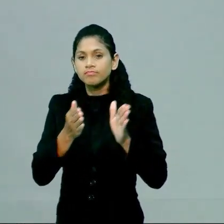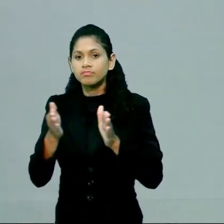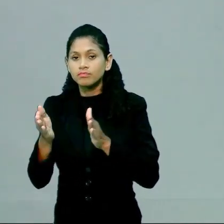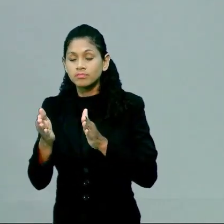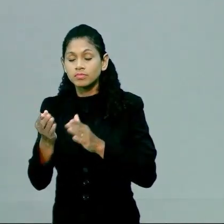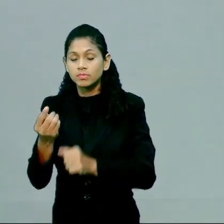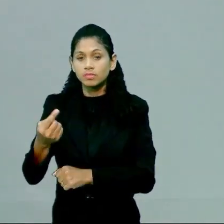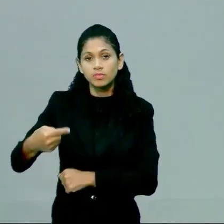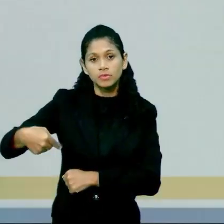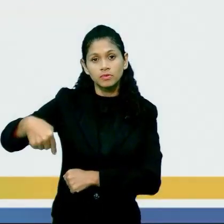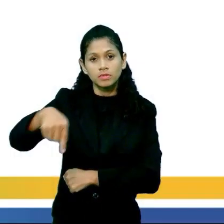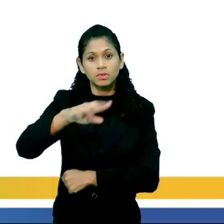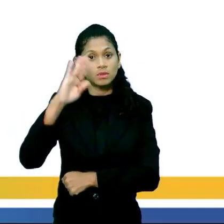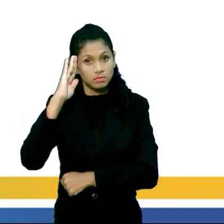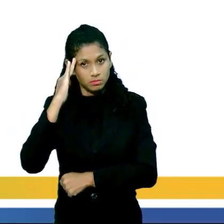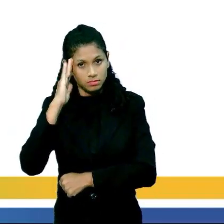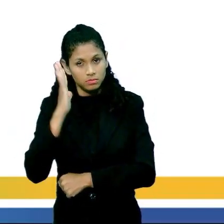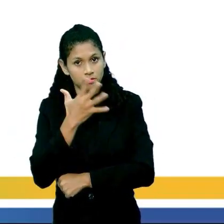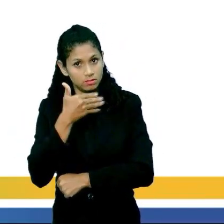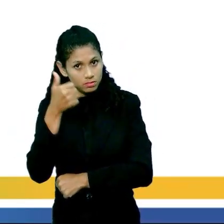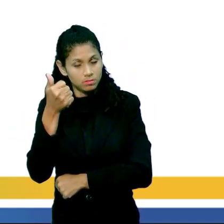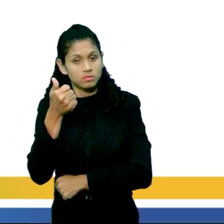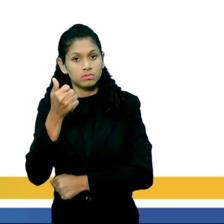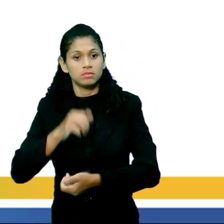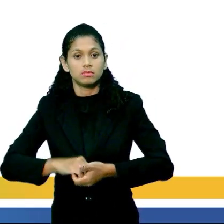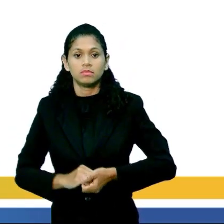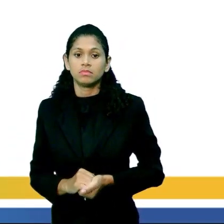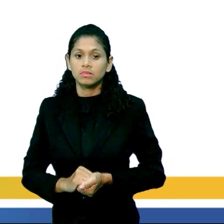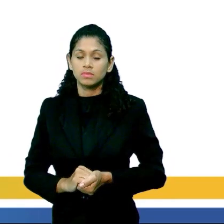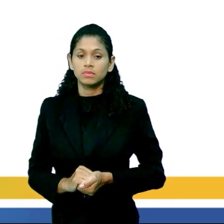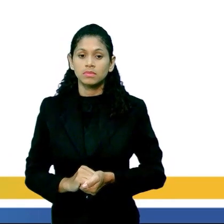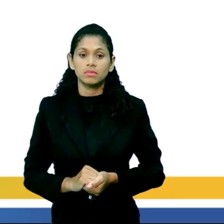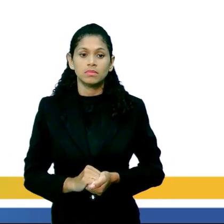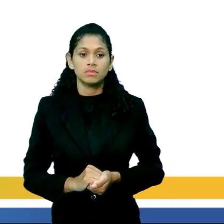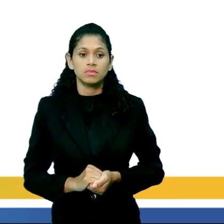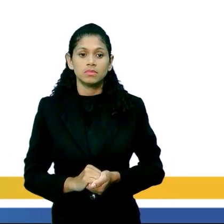direção. Lembre-se disso. Então, olha lá.